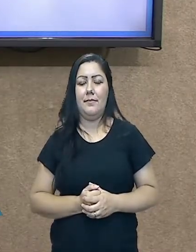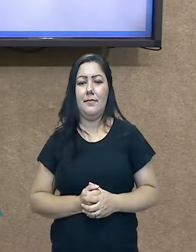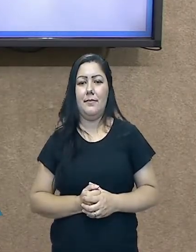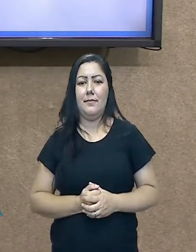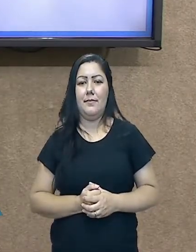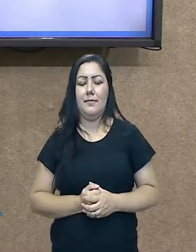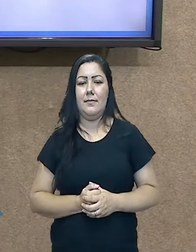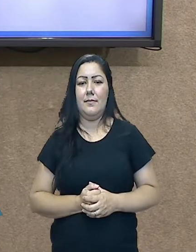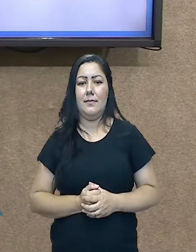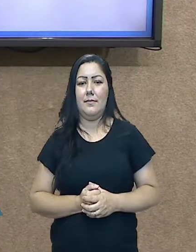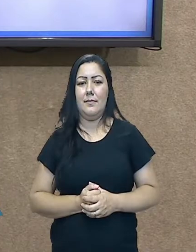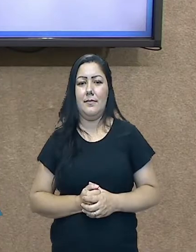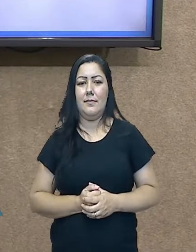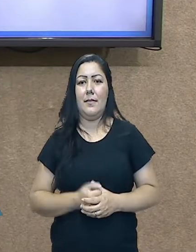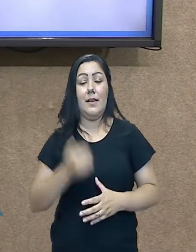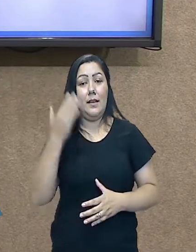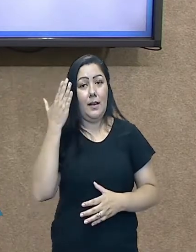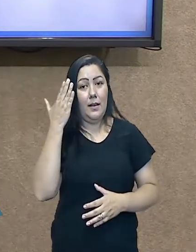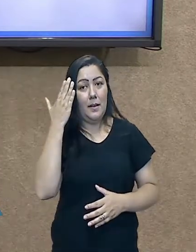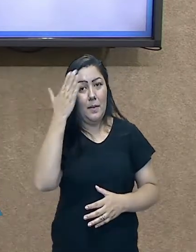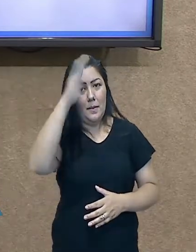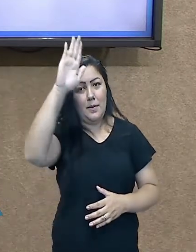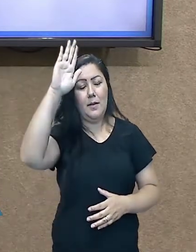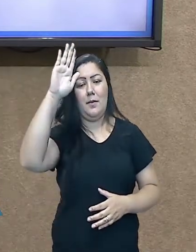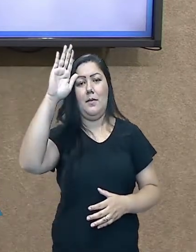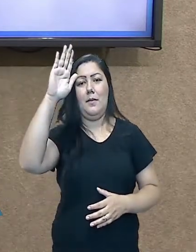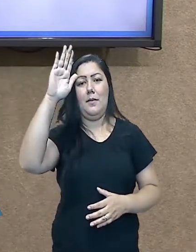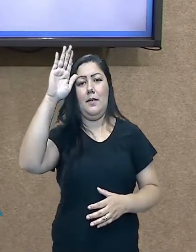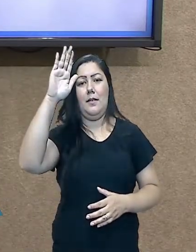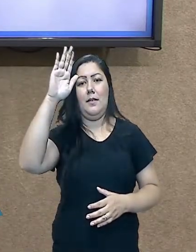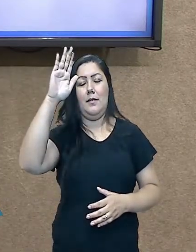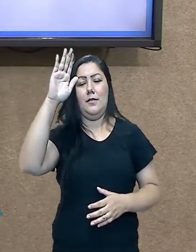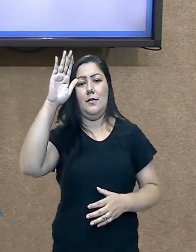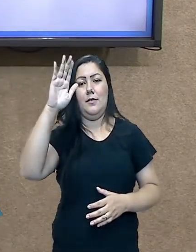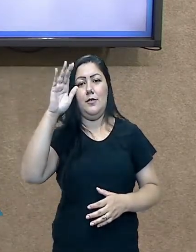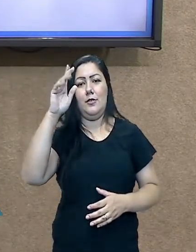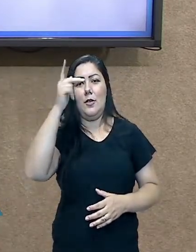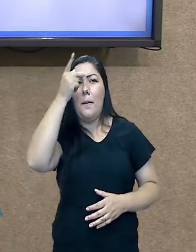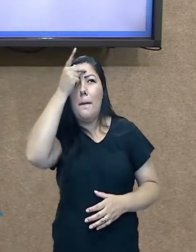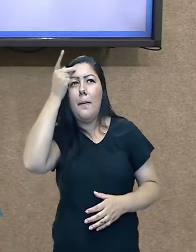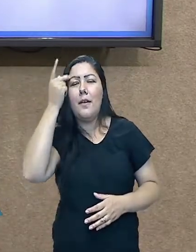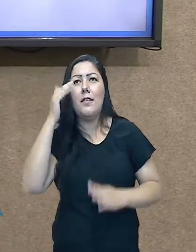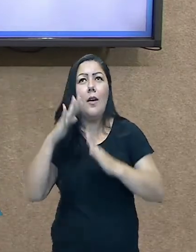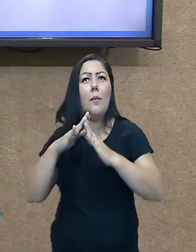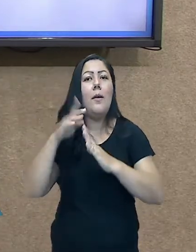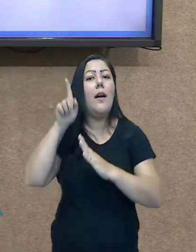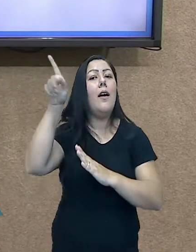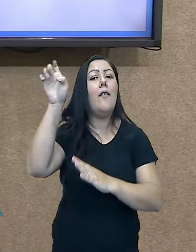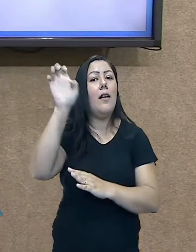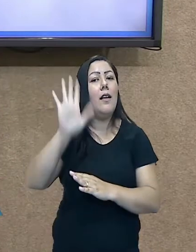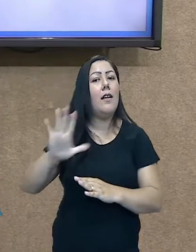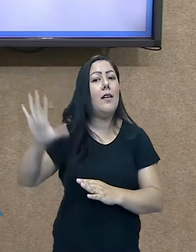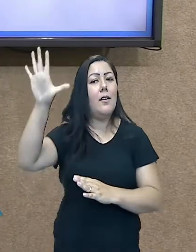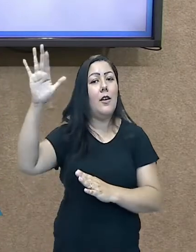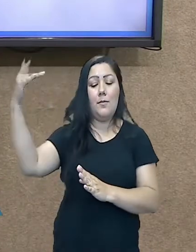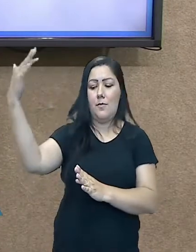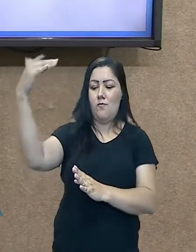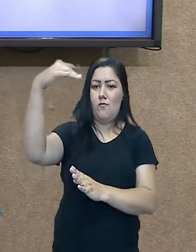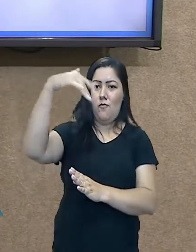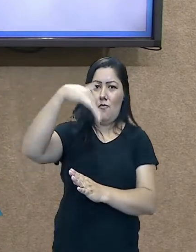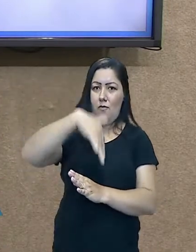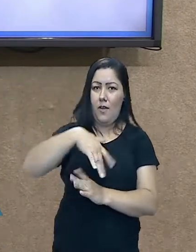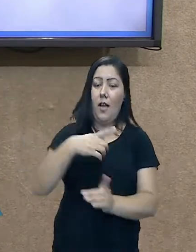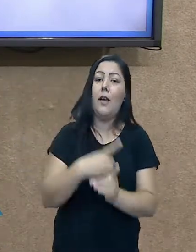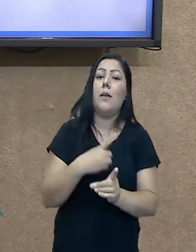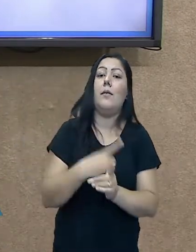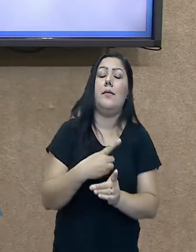Principalmente porque quando o europeu aqui chegou, ele encontrou povos que já